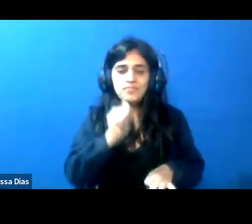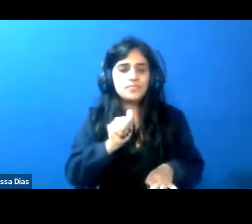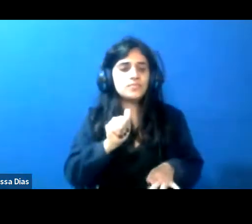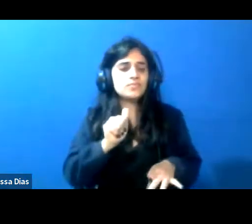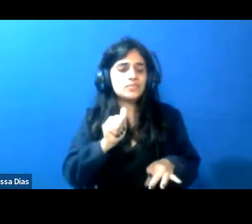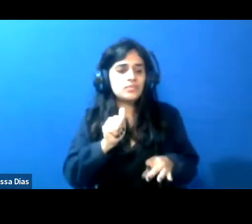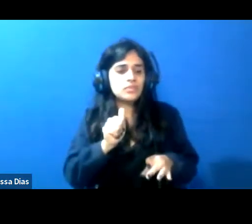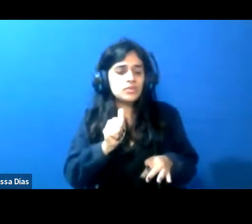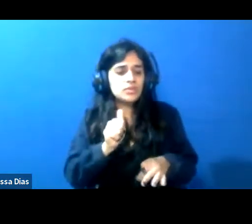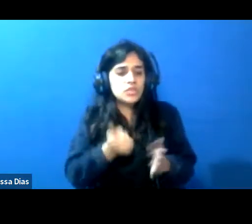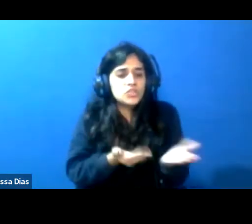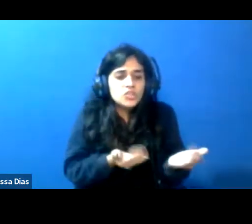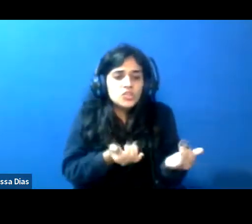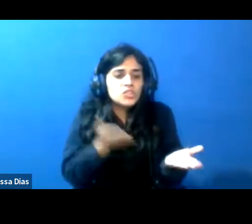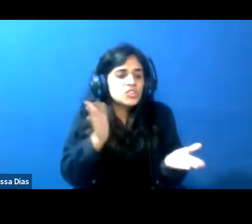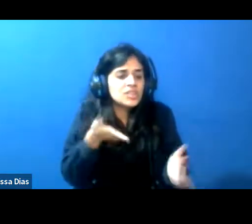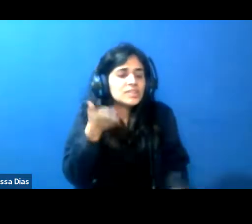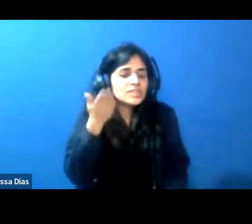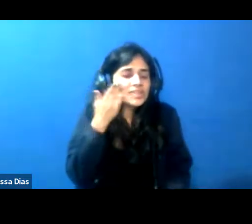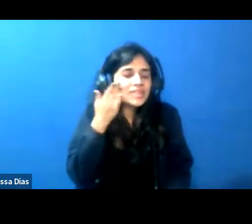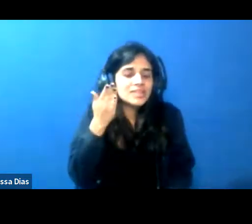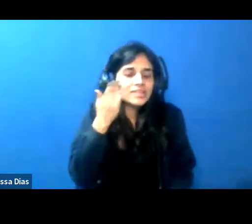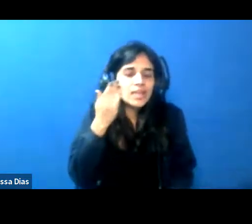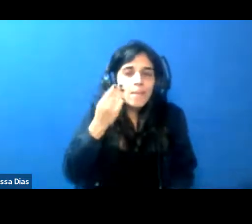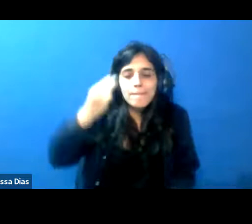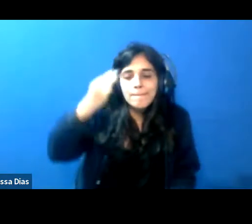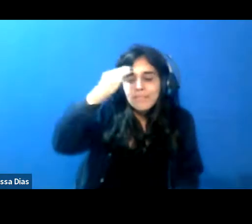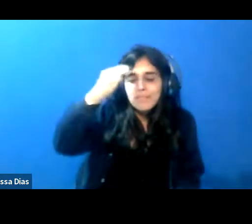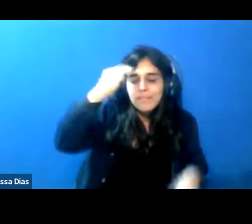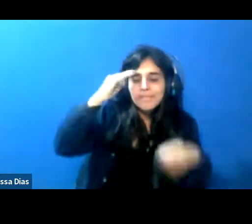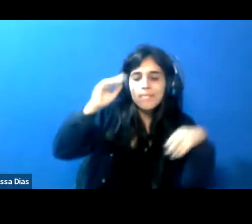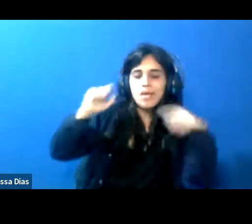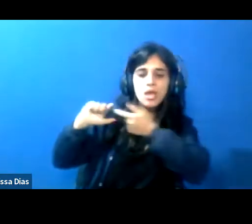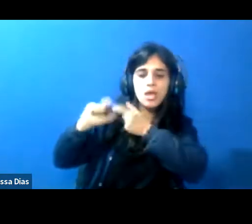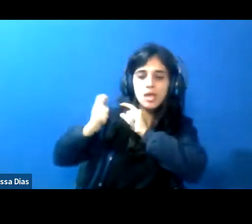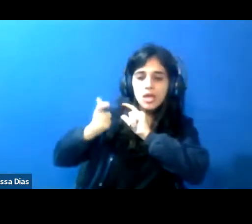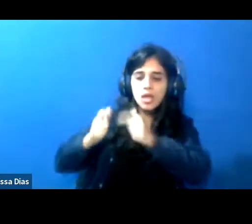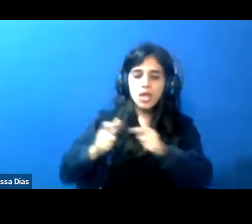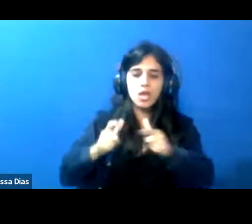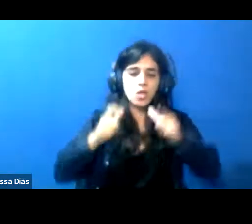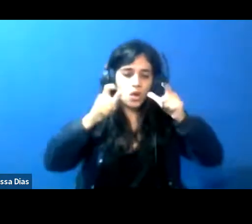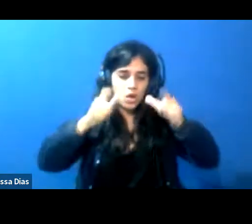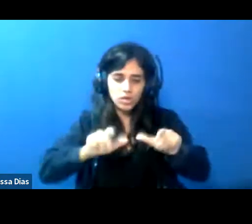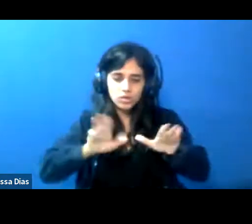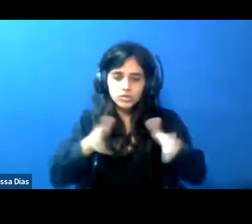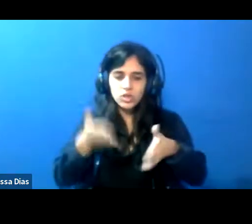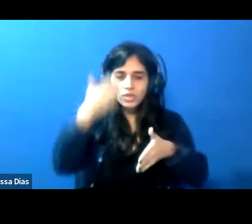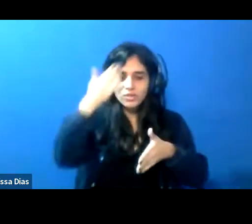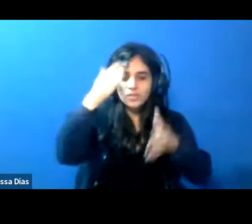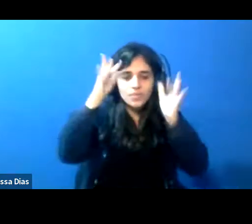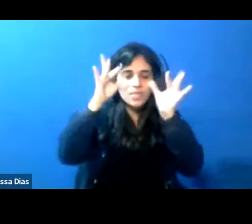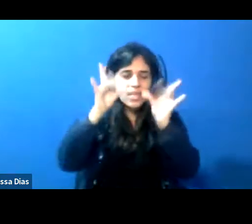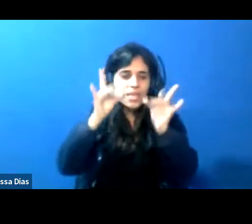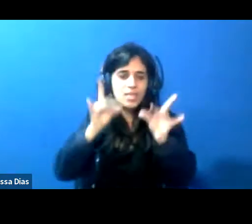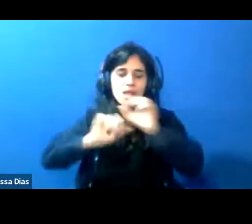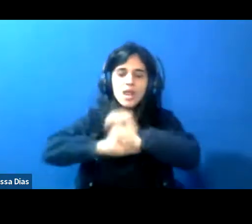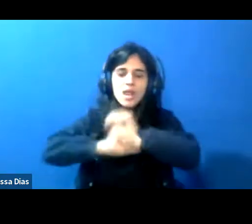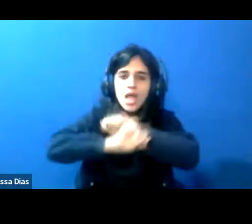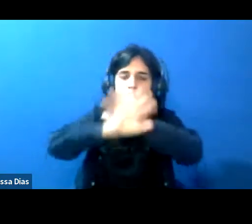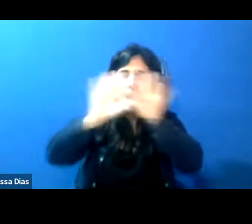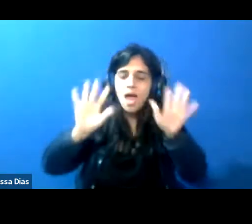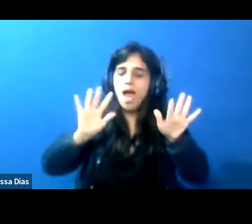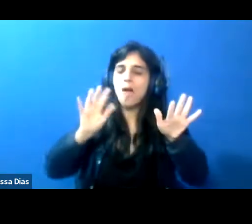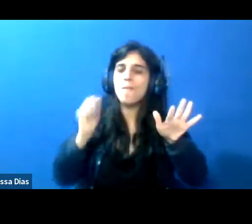da memória, da ancestralidade, do território, né? E eu quero salientar aqui que isso também é fruto